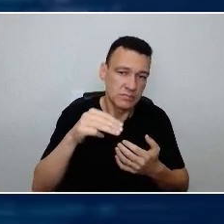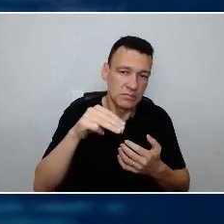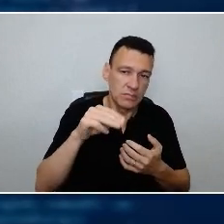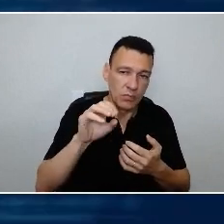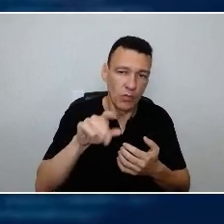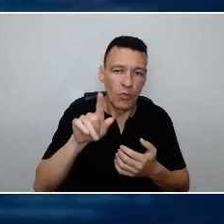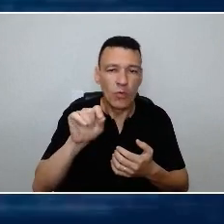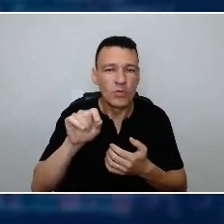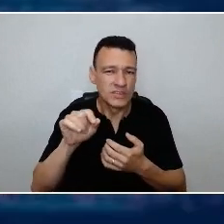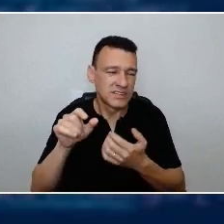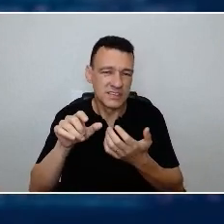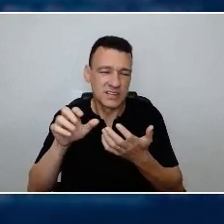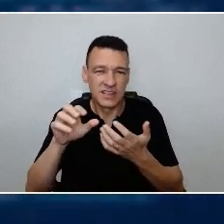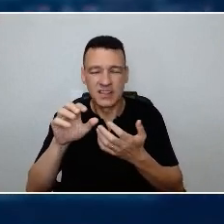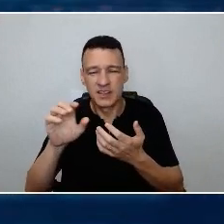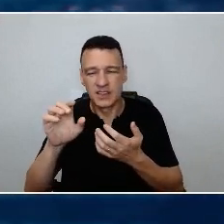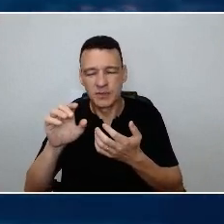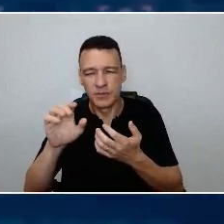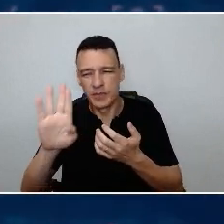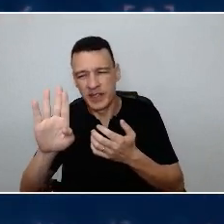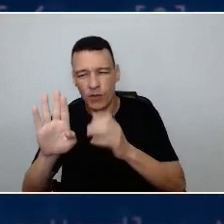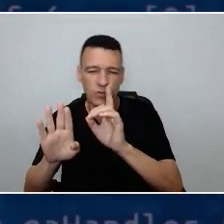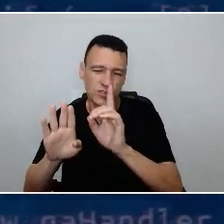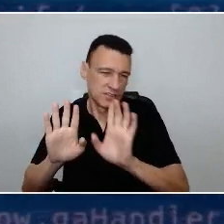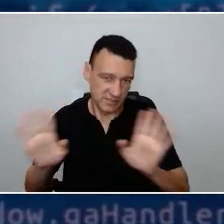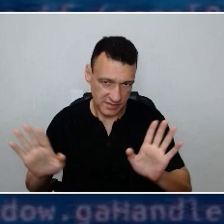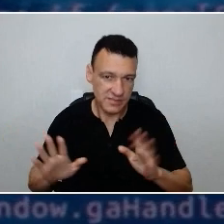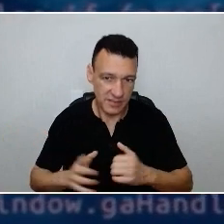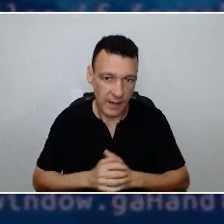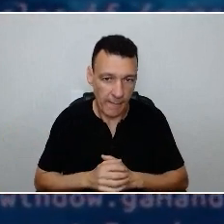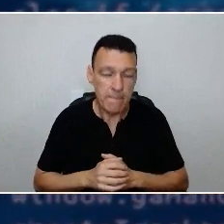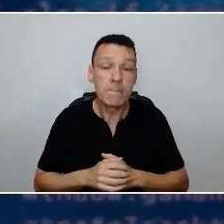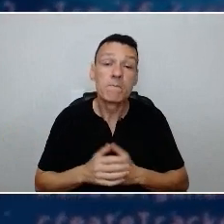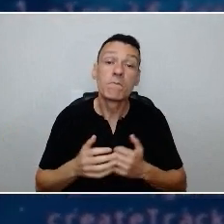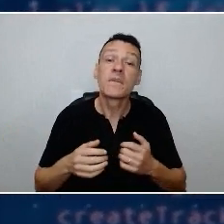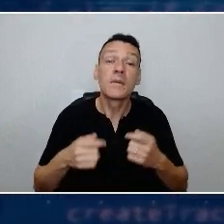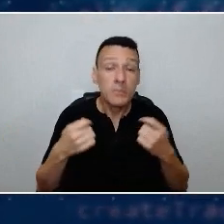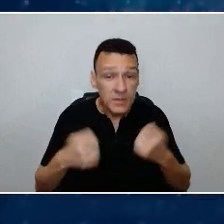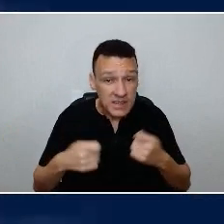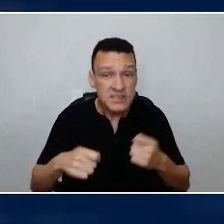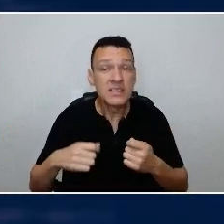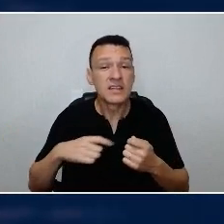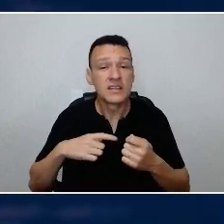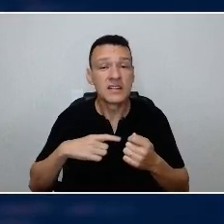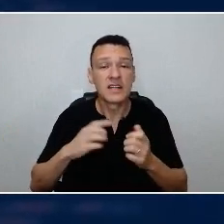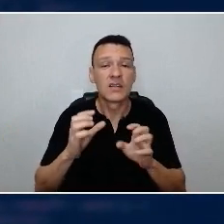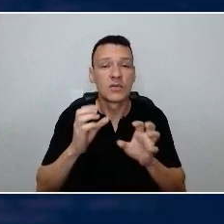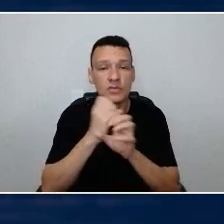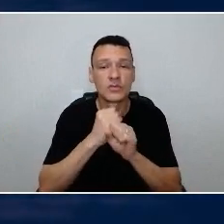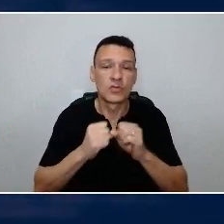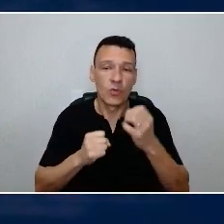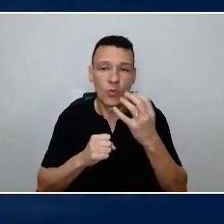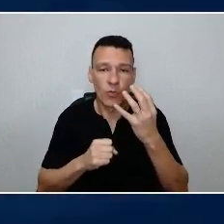eh E você tem que ter em geral de quatro a seis índices na sua tabela é o tamanho recomendado